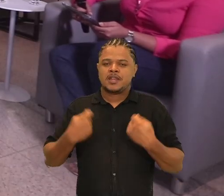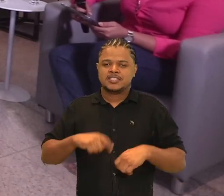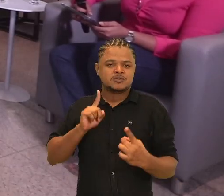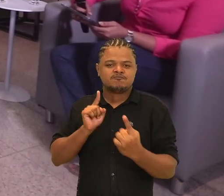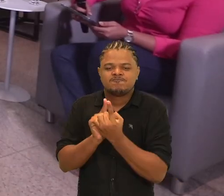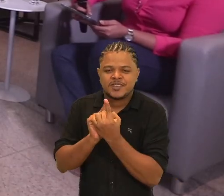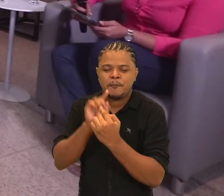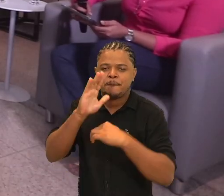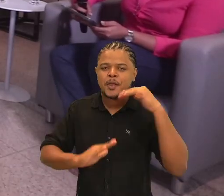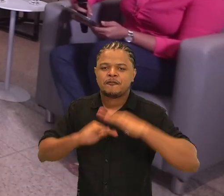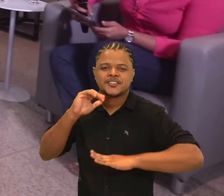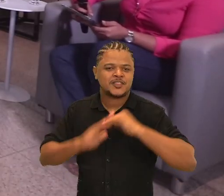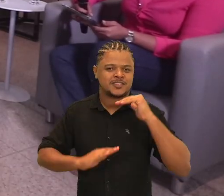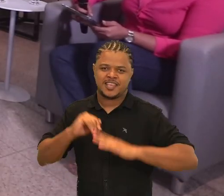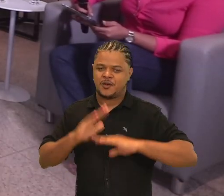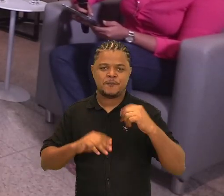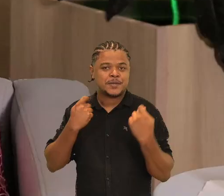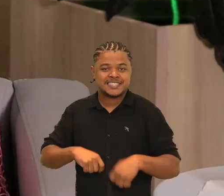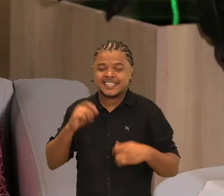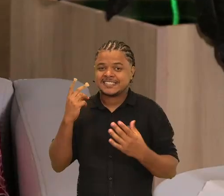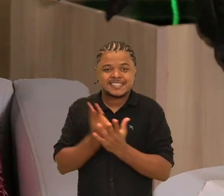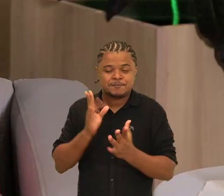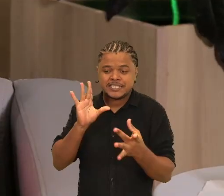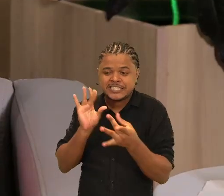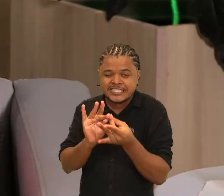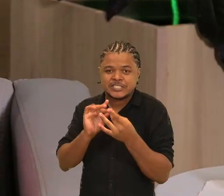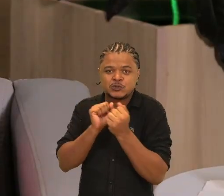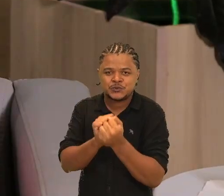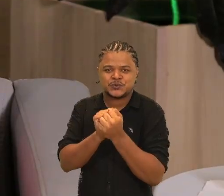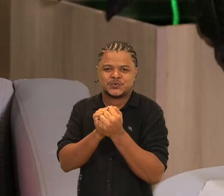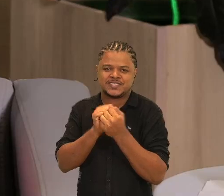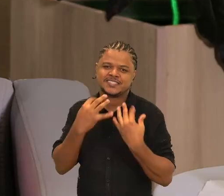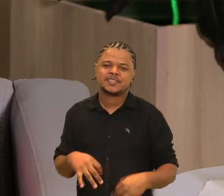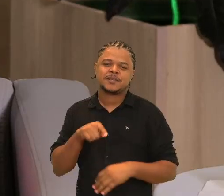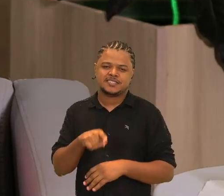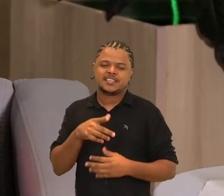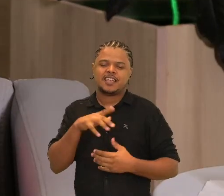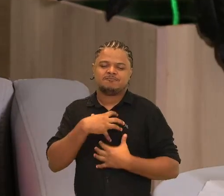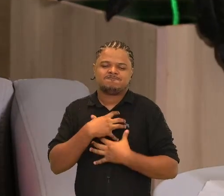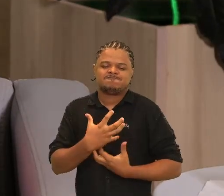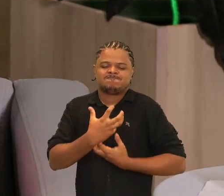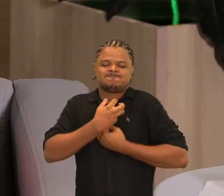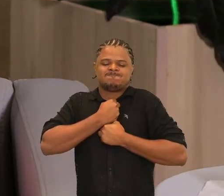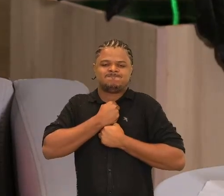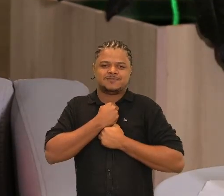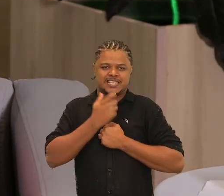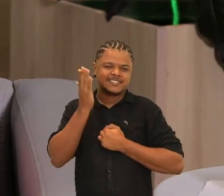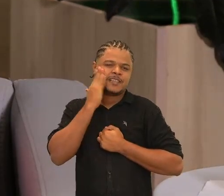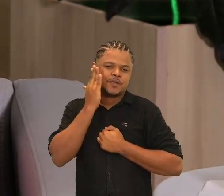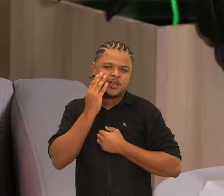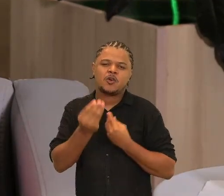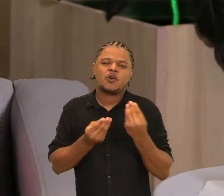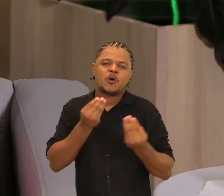Então, tem que ter um psicólogo junto, porque é exatamente isso, é o acolher, né? É o saber ouvir, é